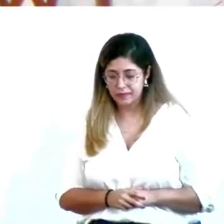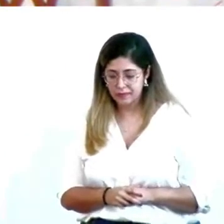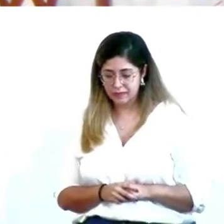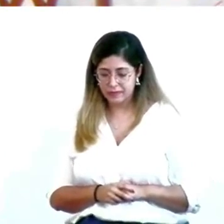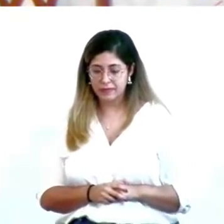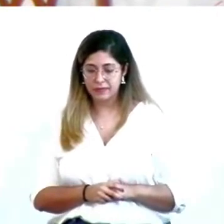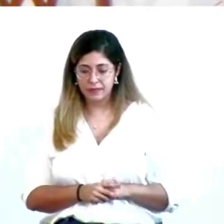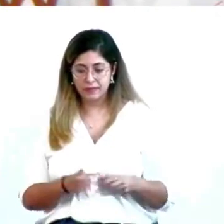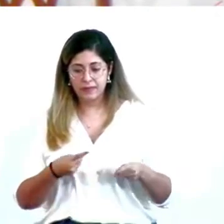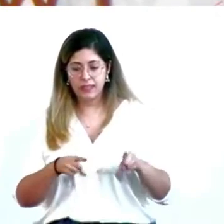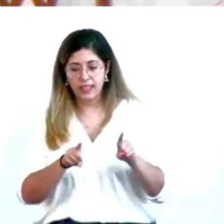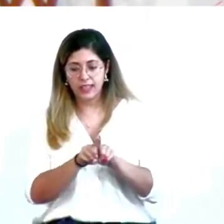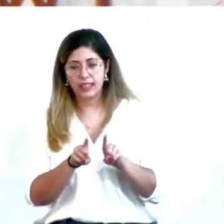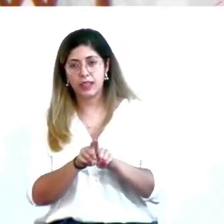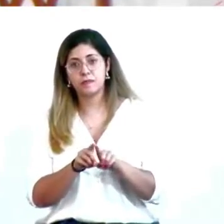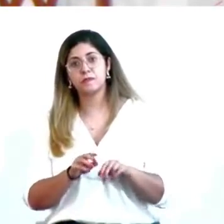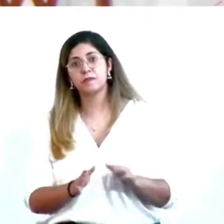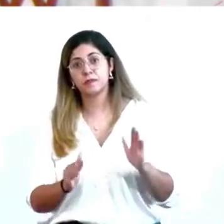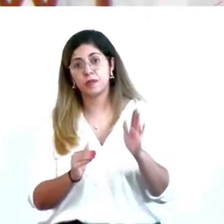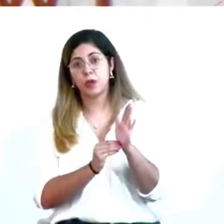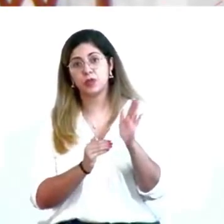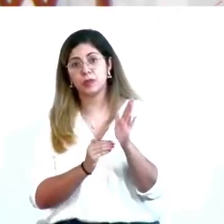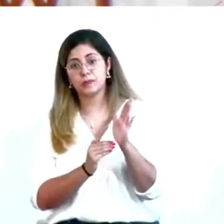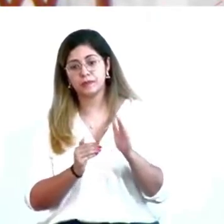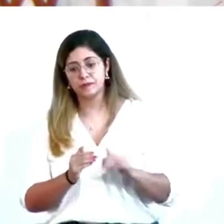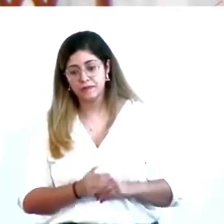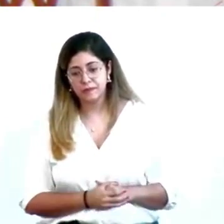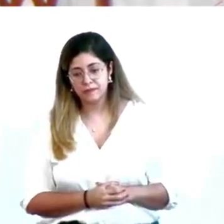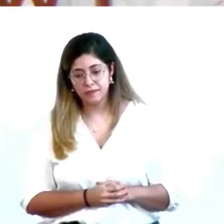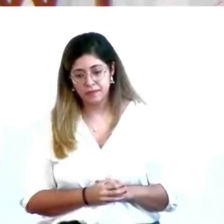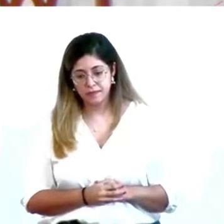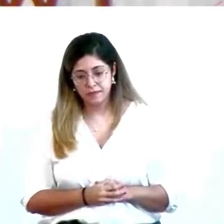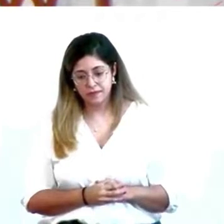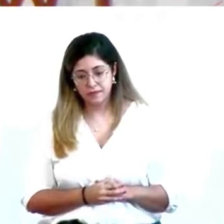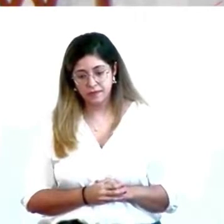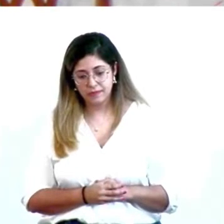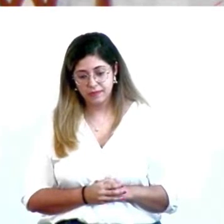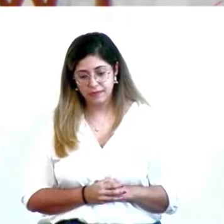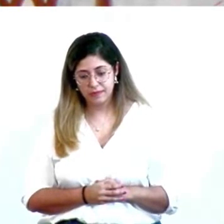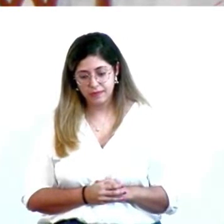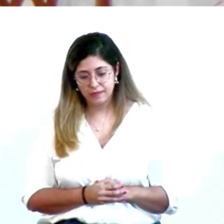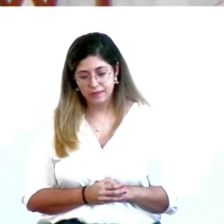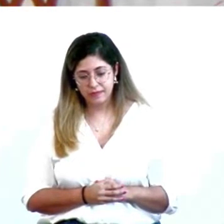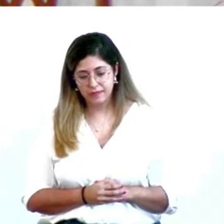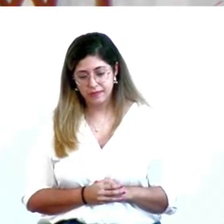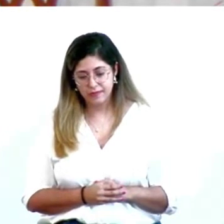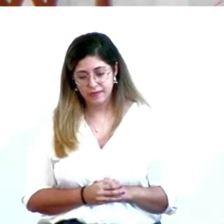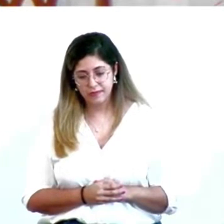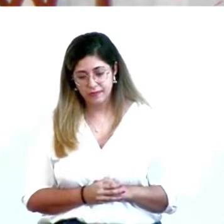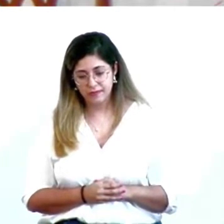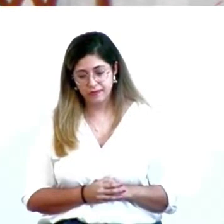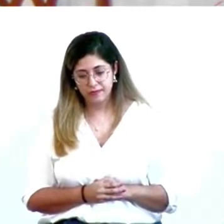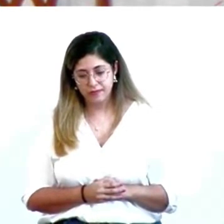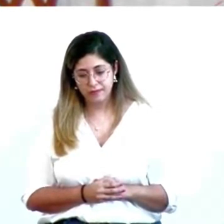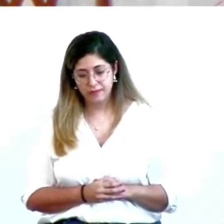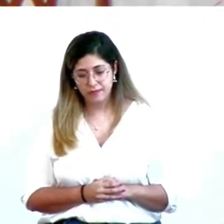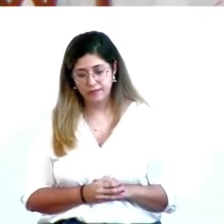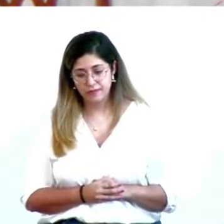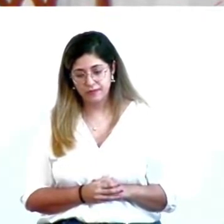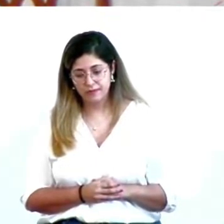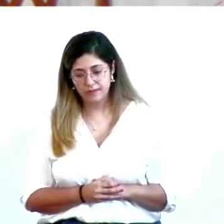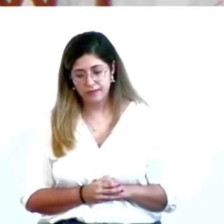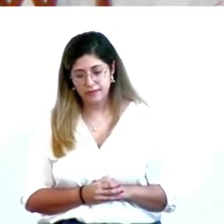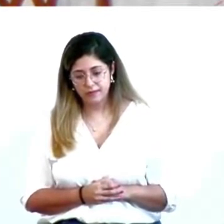E aí ele então conclui, dizendo no verso 14: vede prudentemente como andais, não como